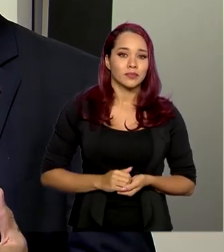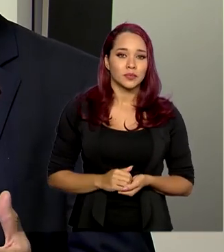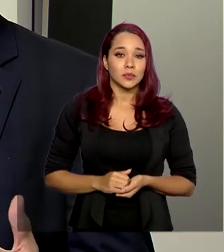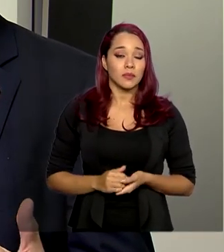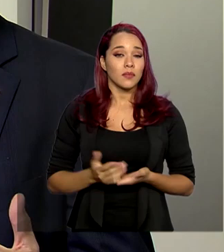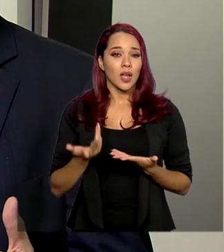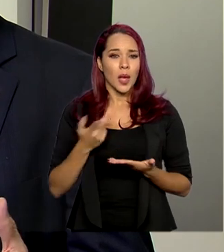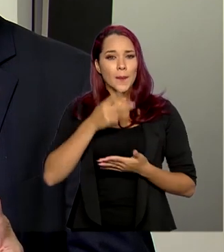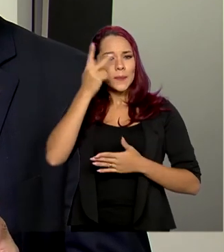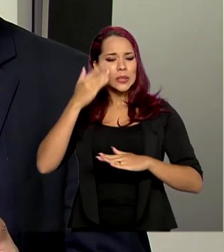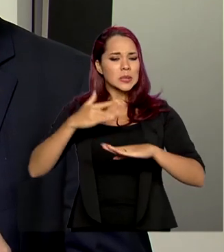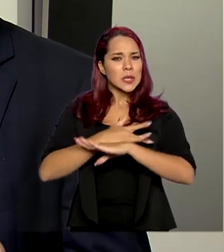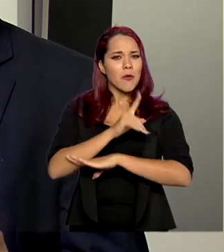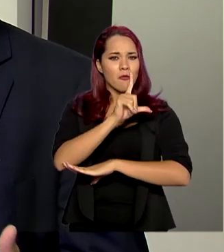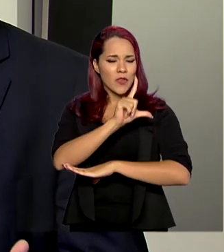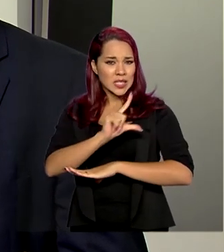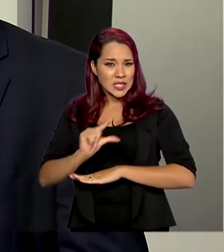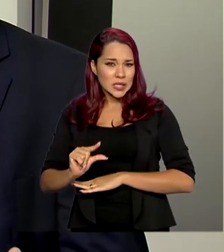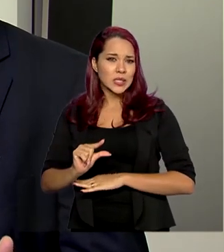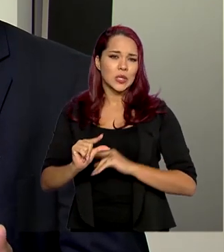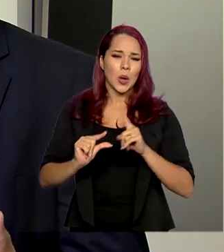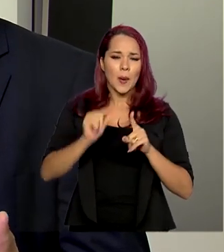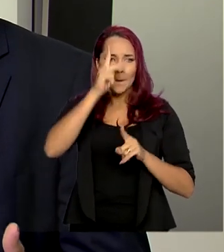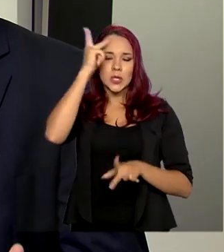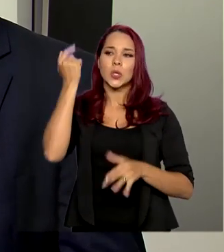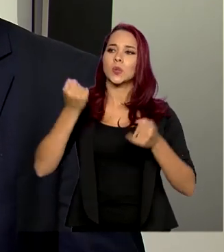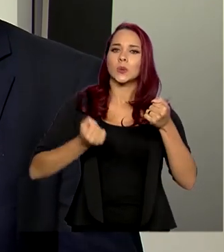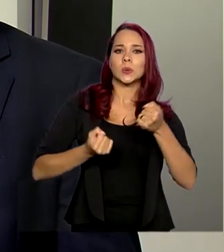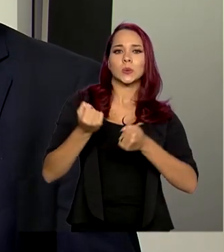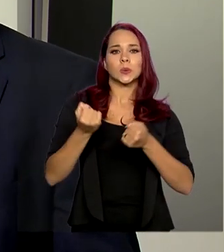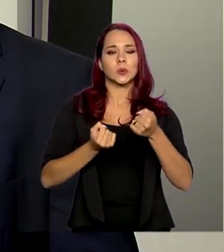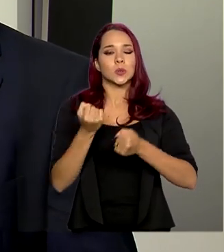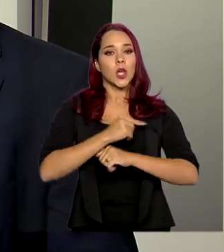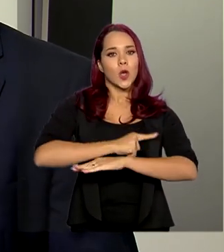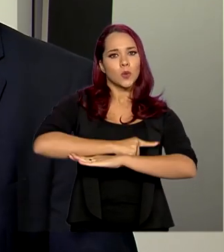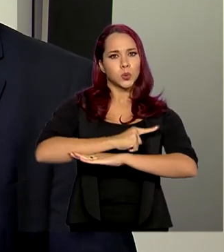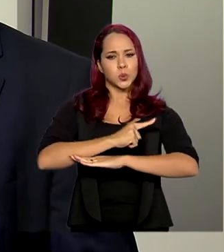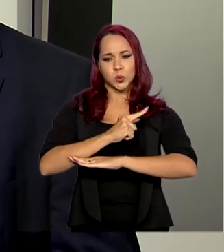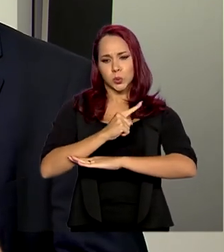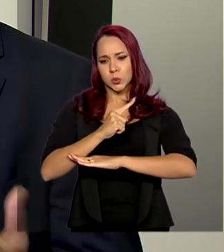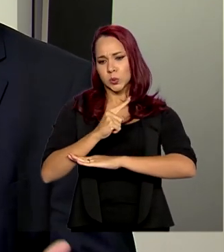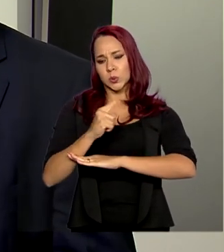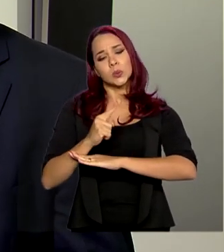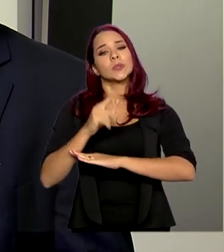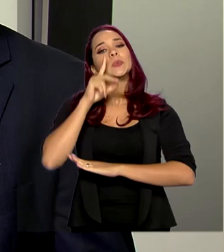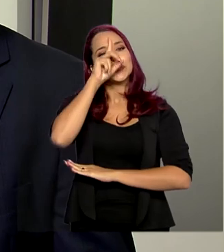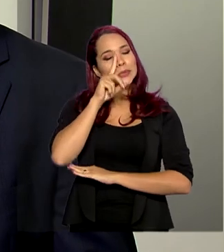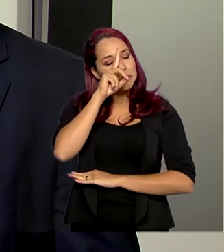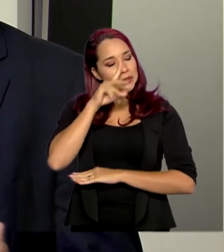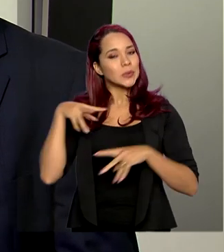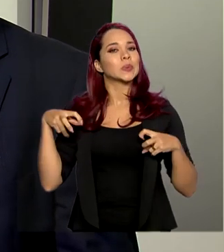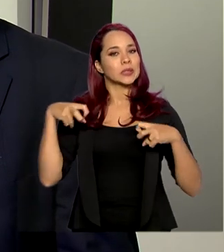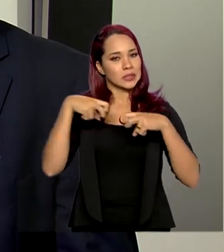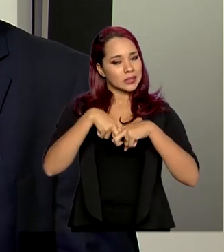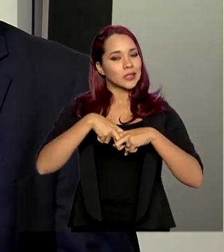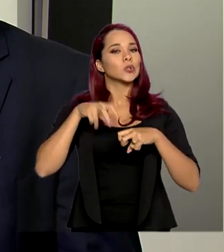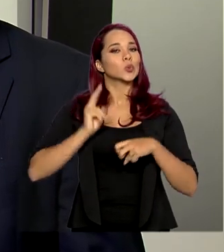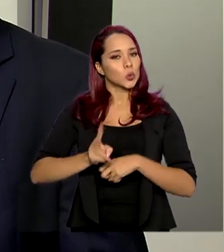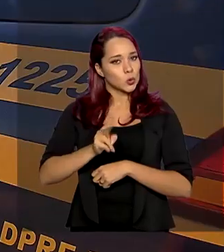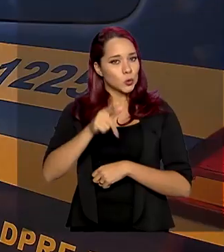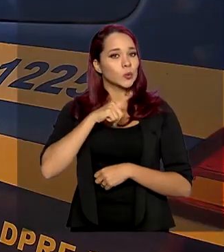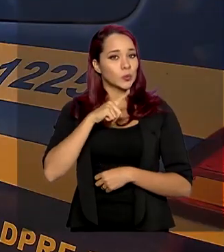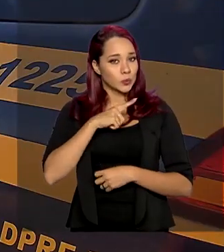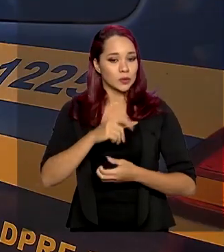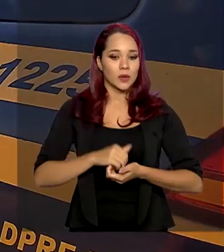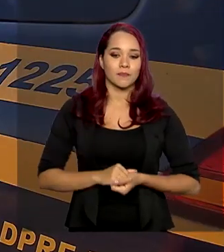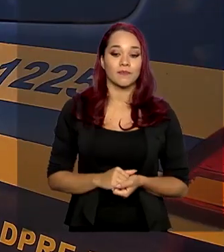As vias mais vazias permitem que o condutor desenvolva uma velocidade maior e o risco de acidentes, então, ele continua existindo.